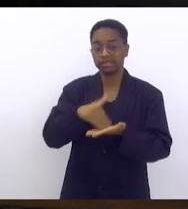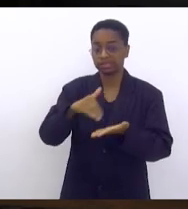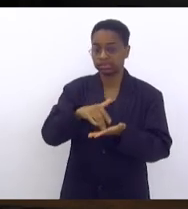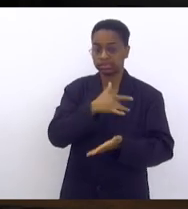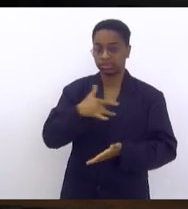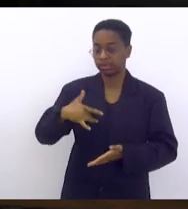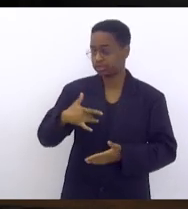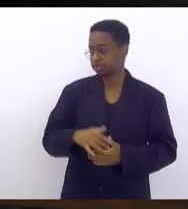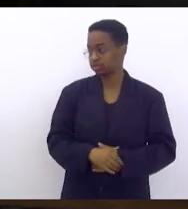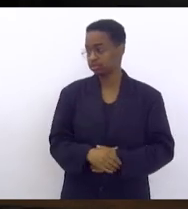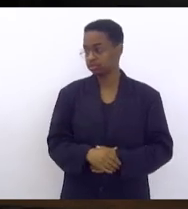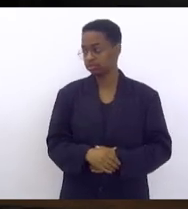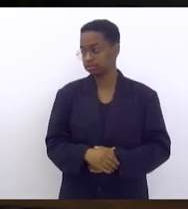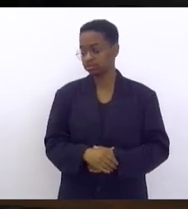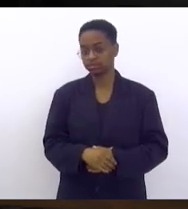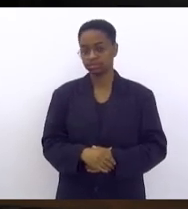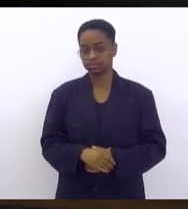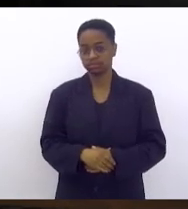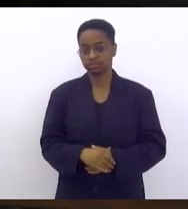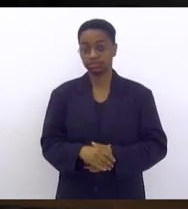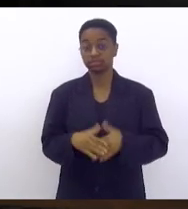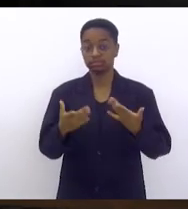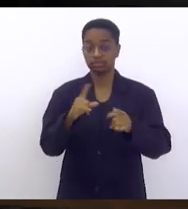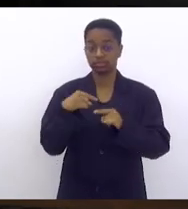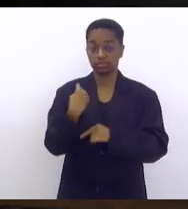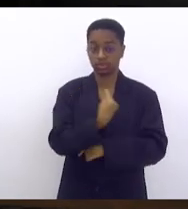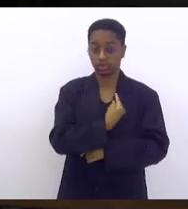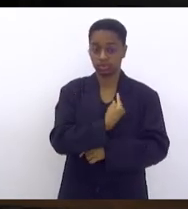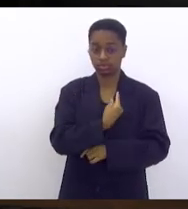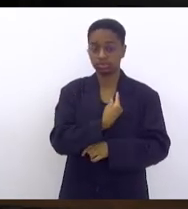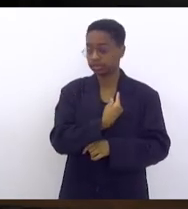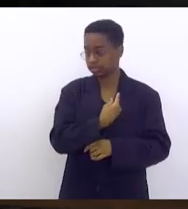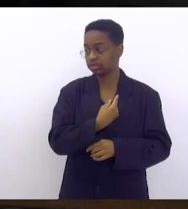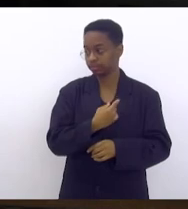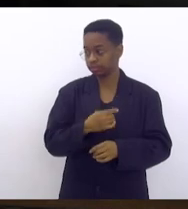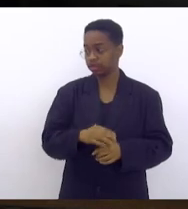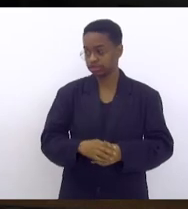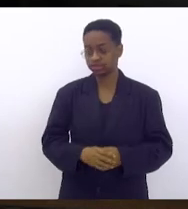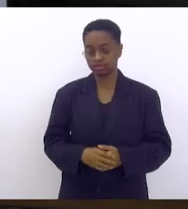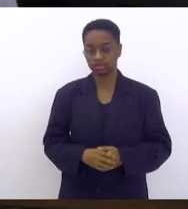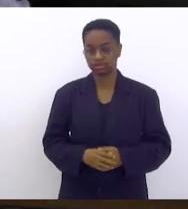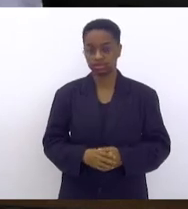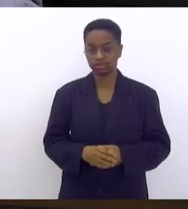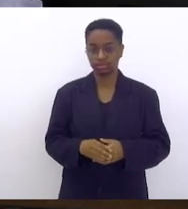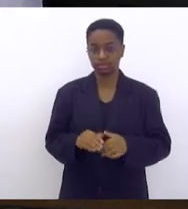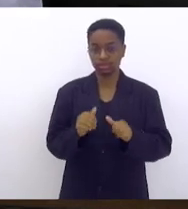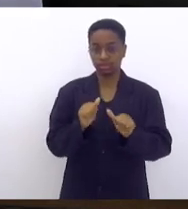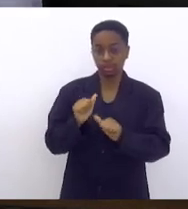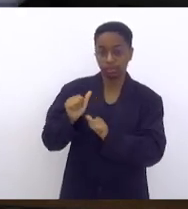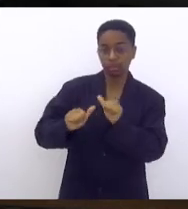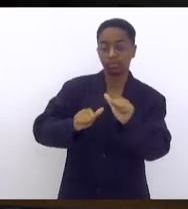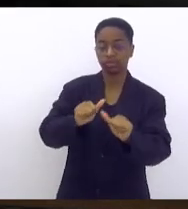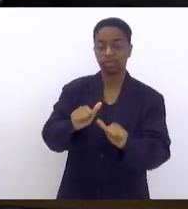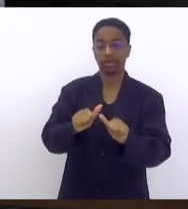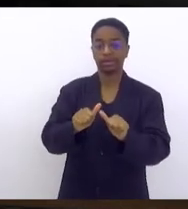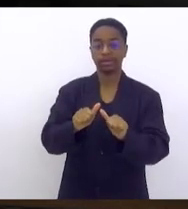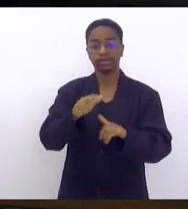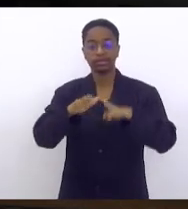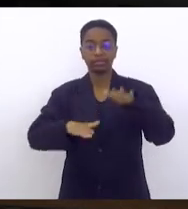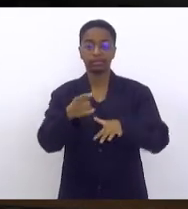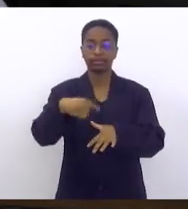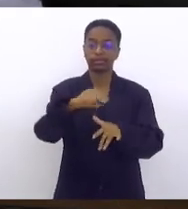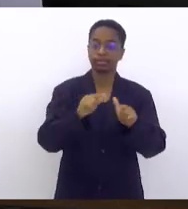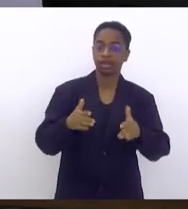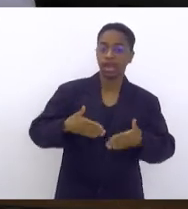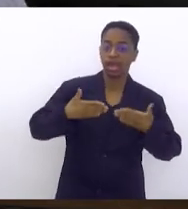Então, assim, a gente inverter esse pilar depende muito dos senhores. Dos senhores estarem motivados, dos senhores estarem